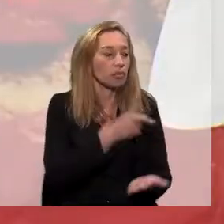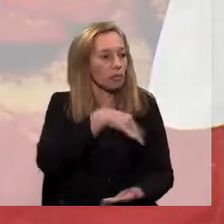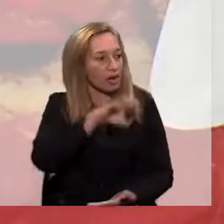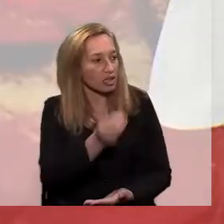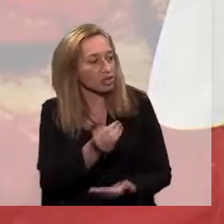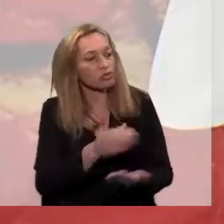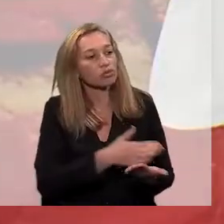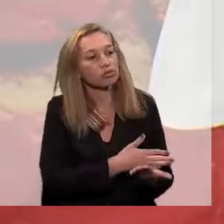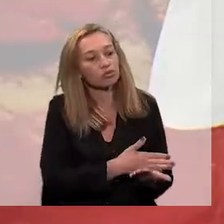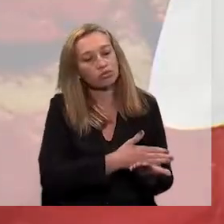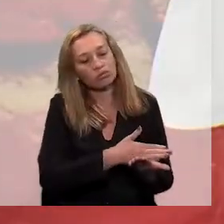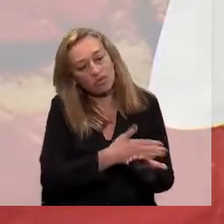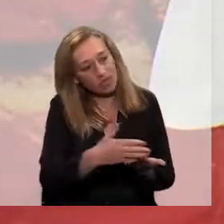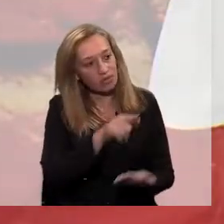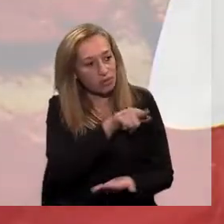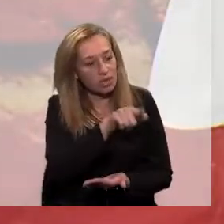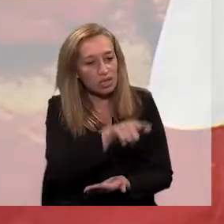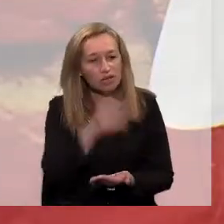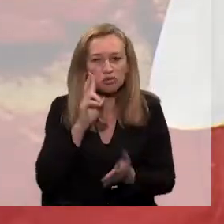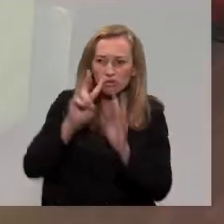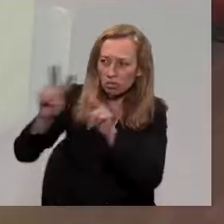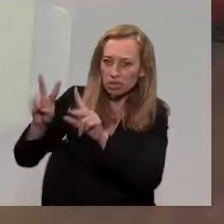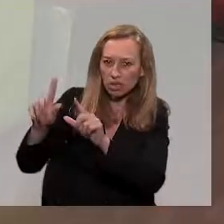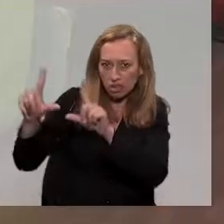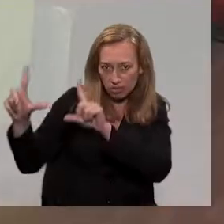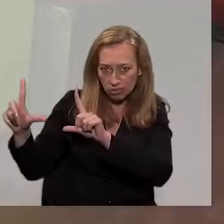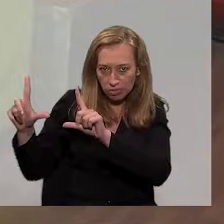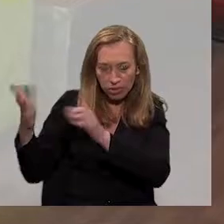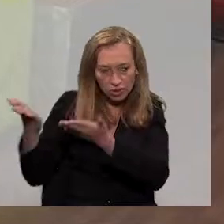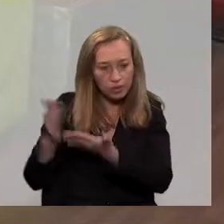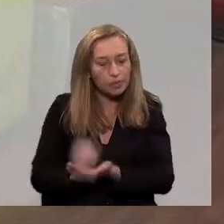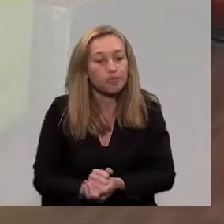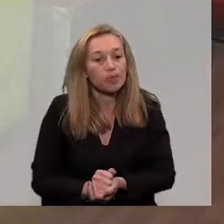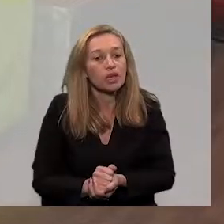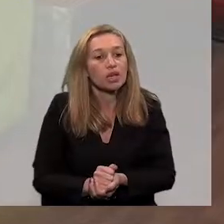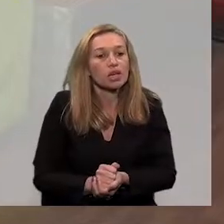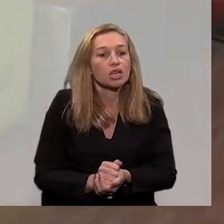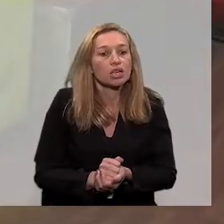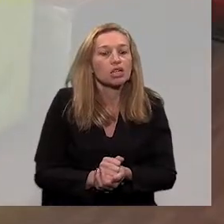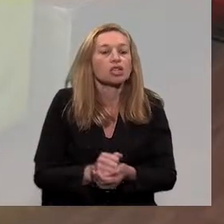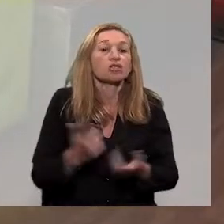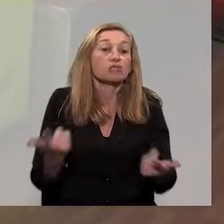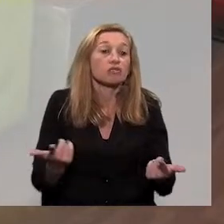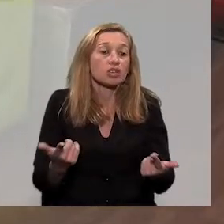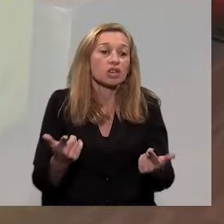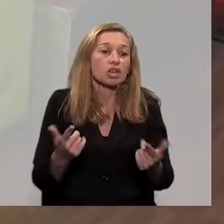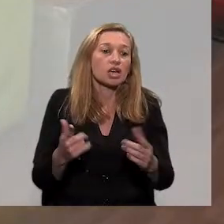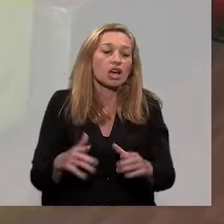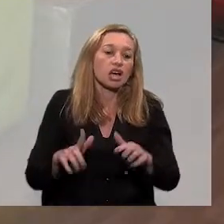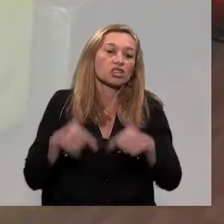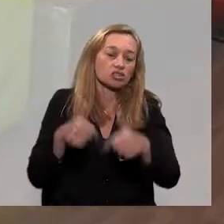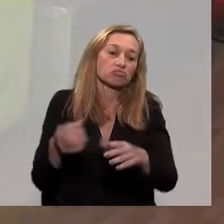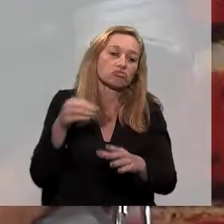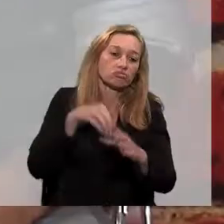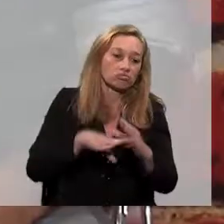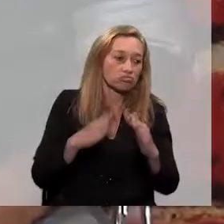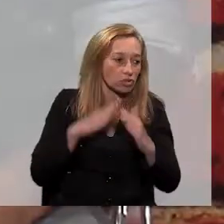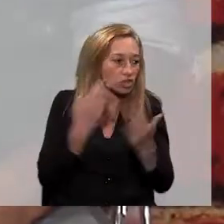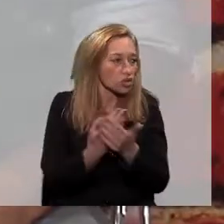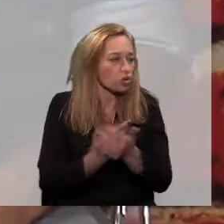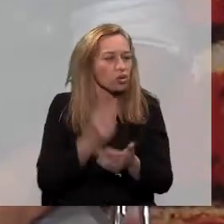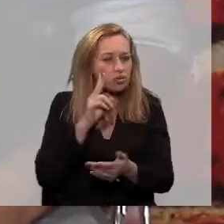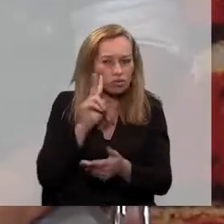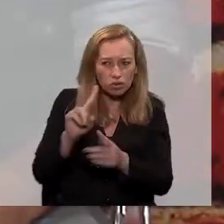você, a gente assistiu aí as imagens desse caso, vamos botar aí emblemático, né, em ataque de escola, e a gente ressaltou